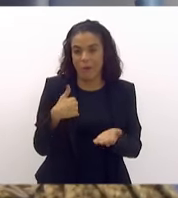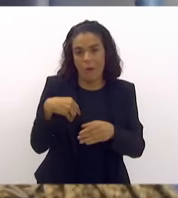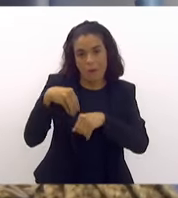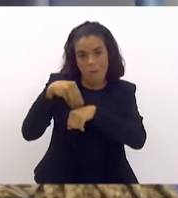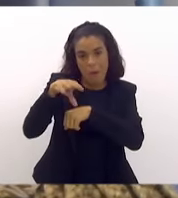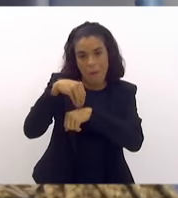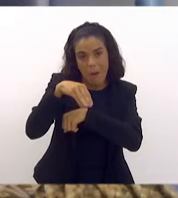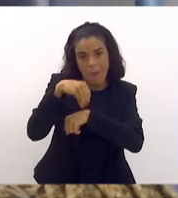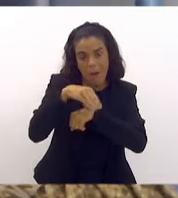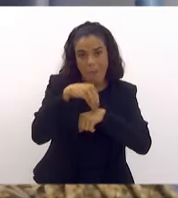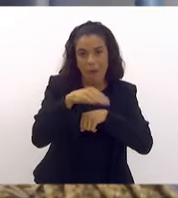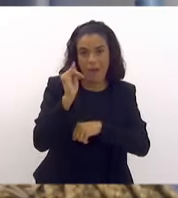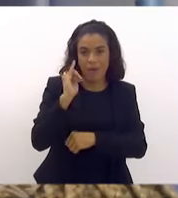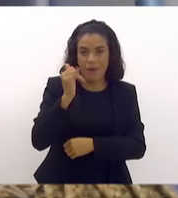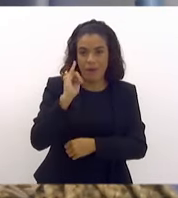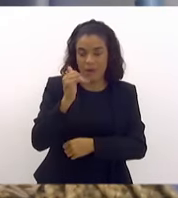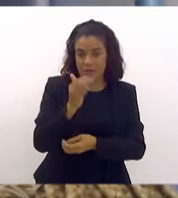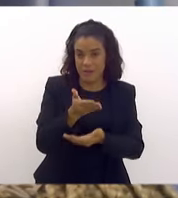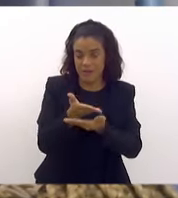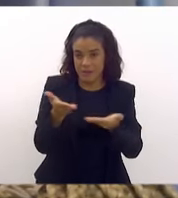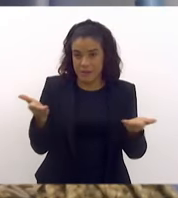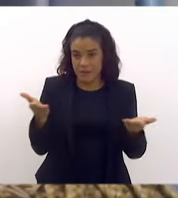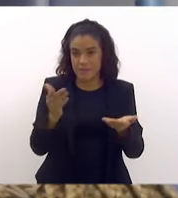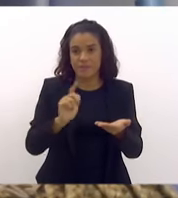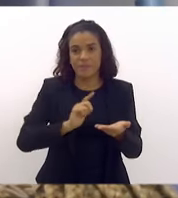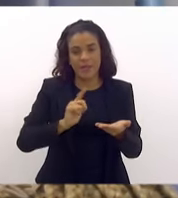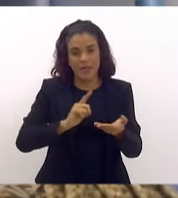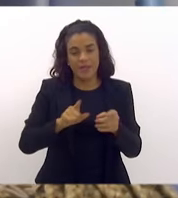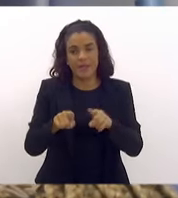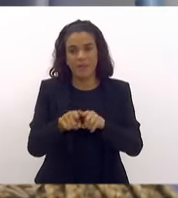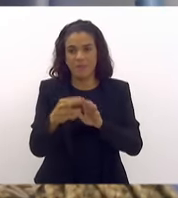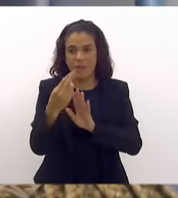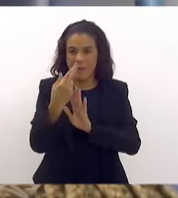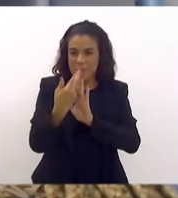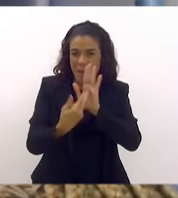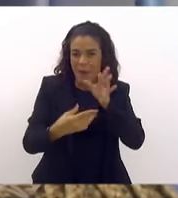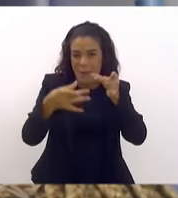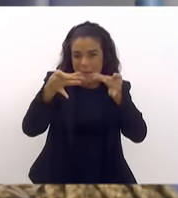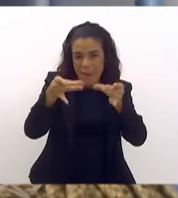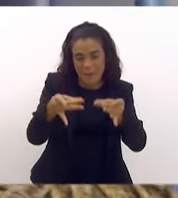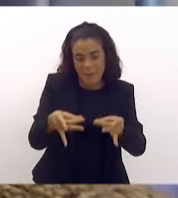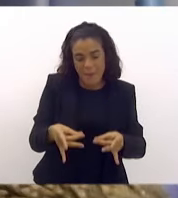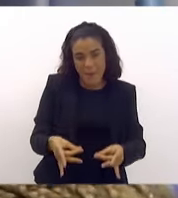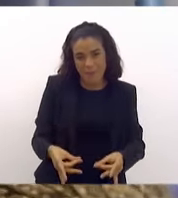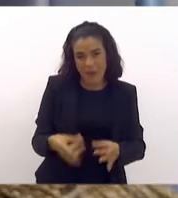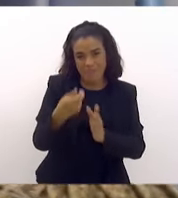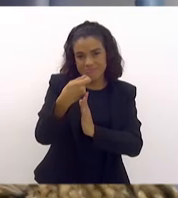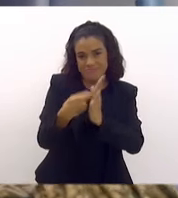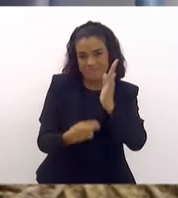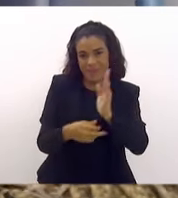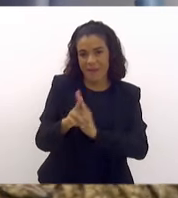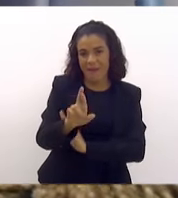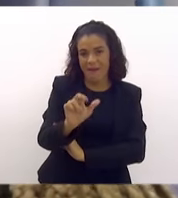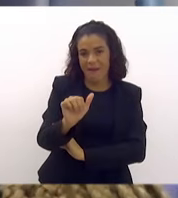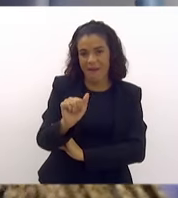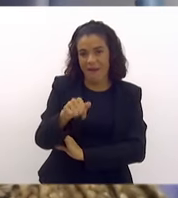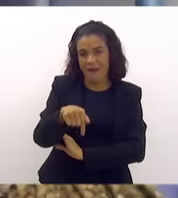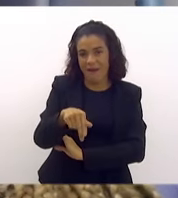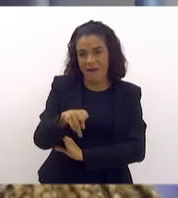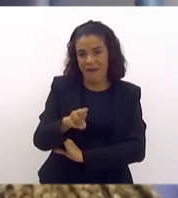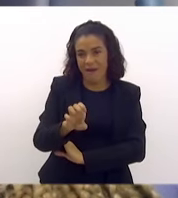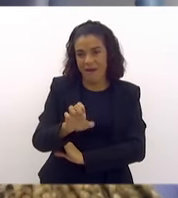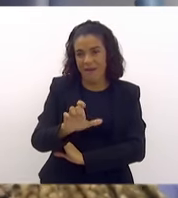relato para vocês a gente depois eh tem o relato pormenorizado feito pela Raquel que vai estar aí